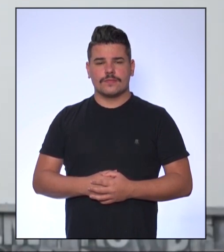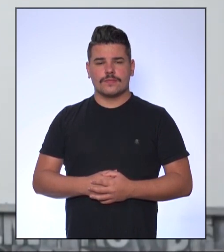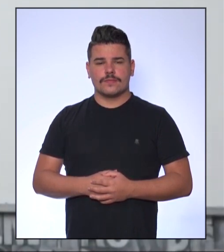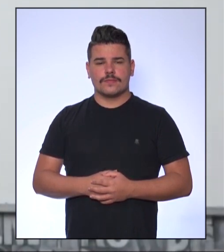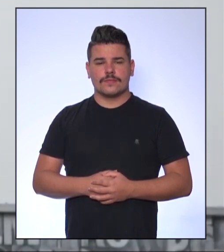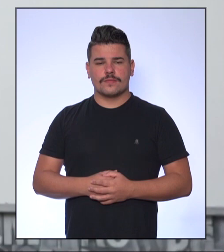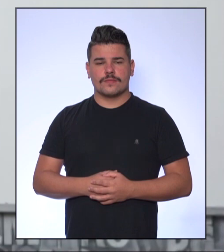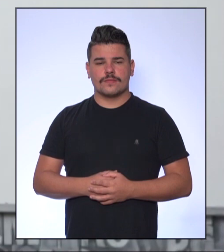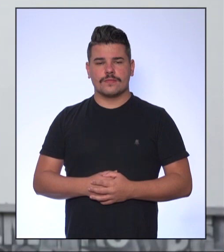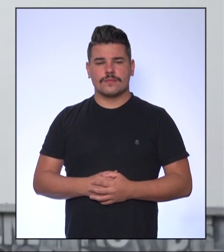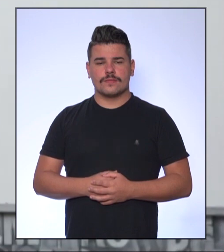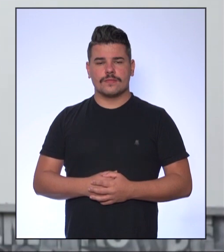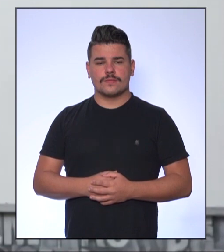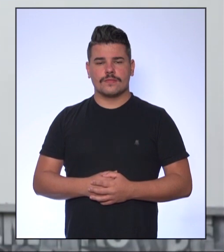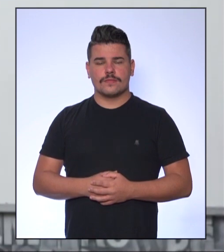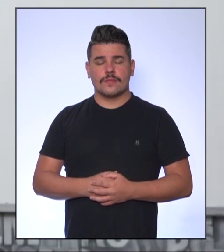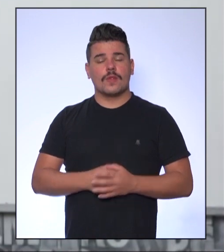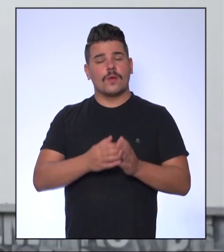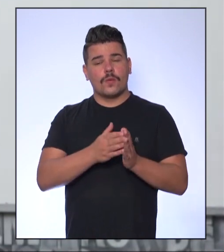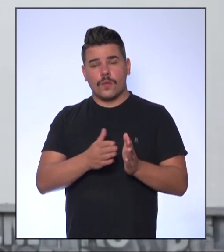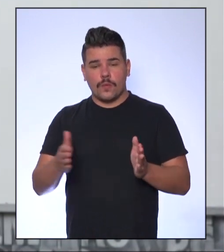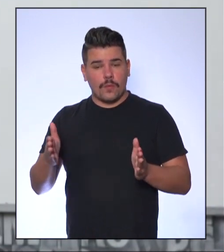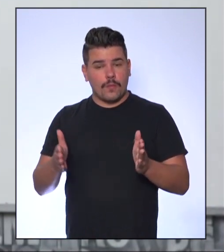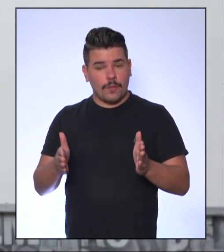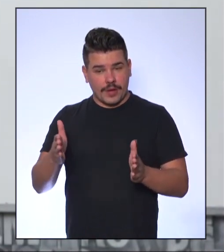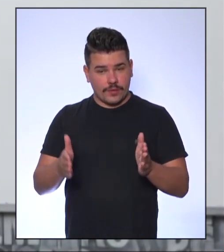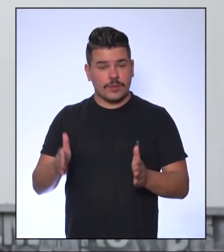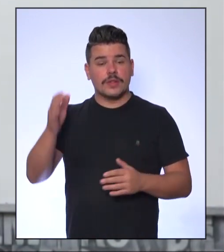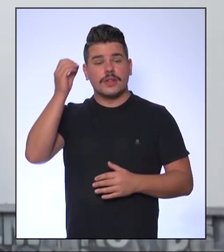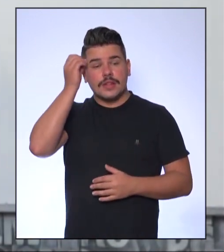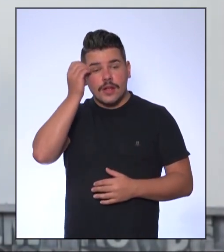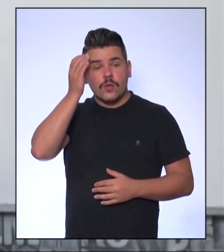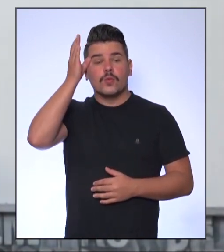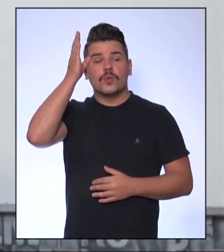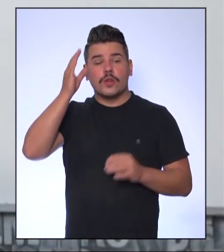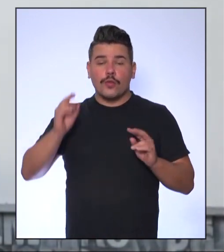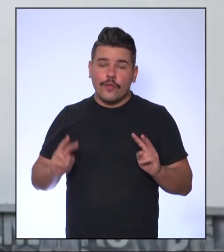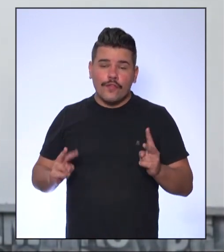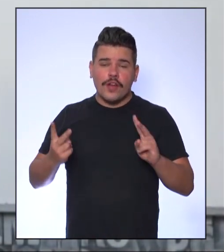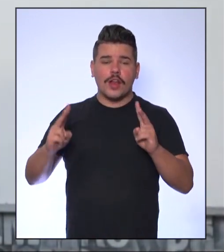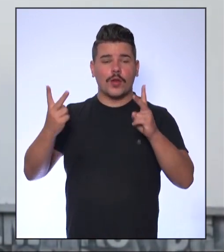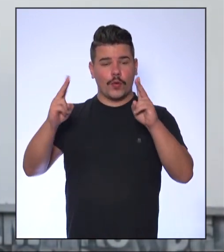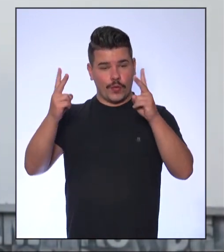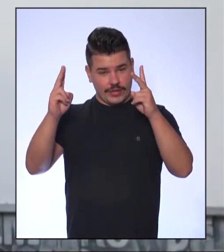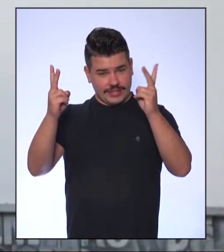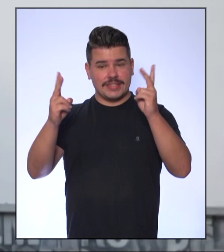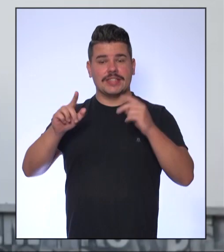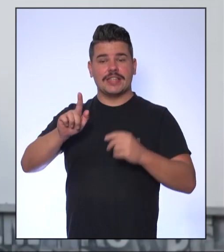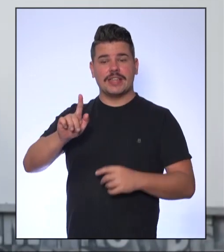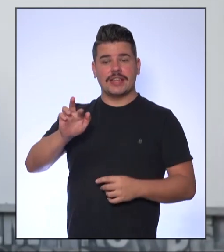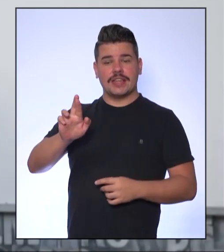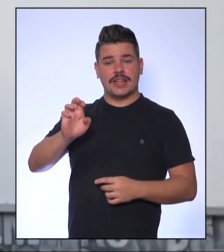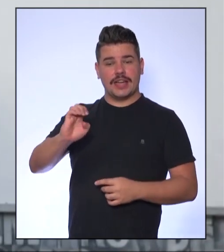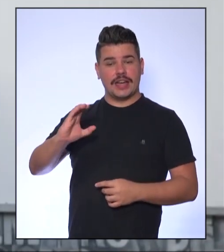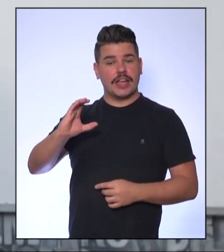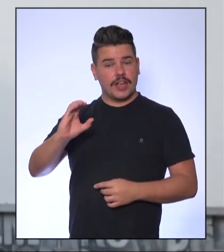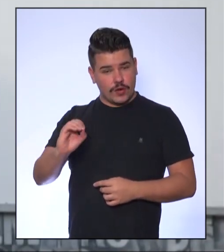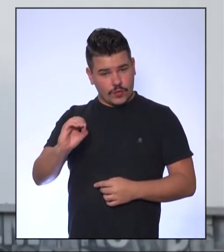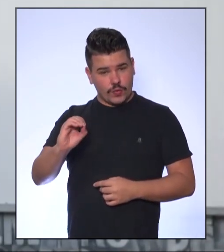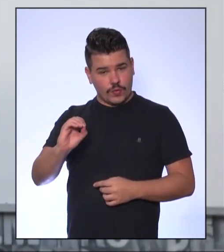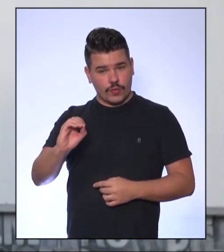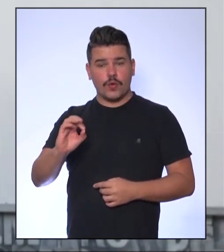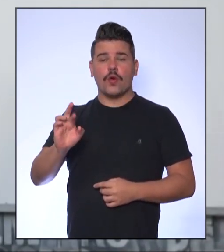greco-romana. Professor, o que isso significa? A cultura greco-romana vai